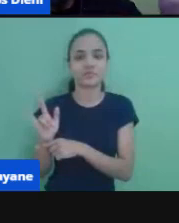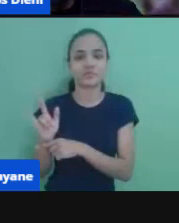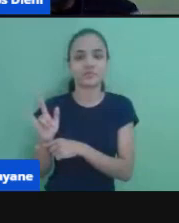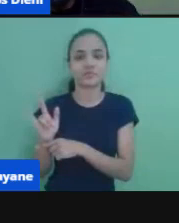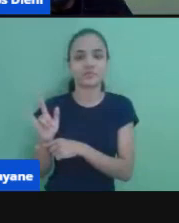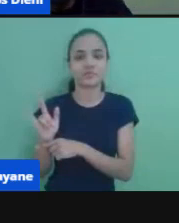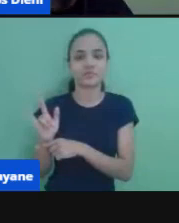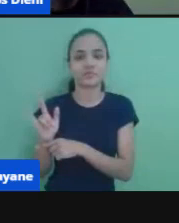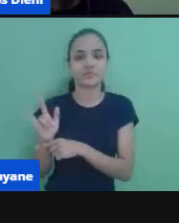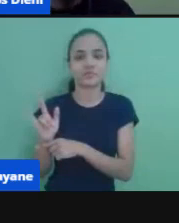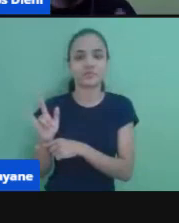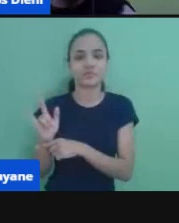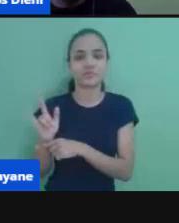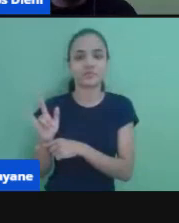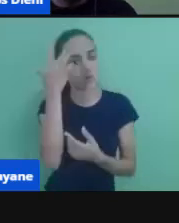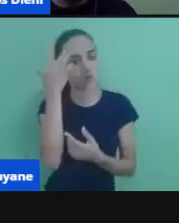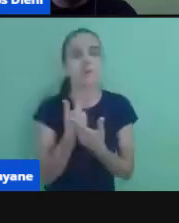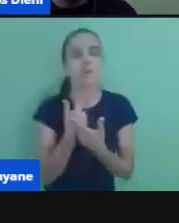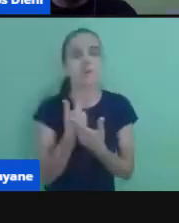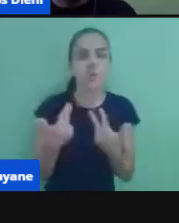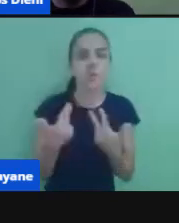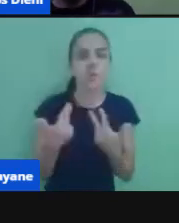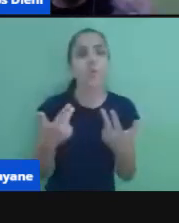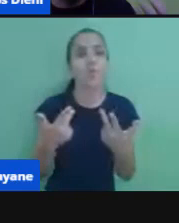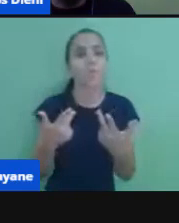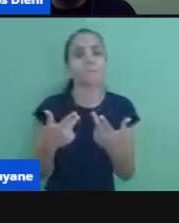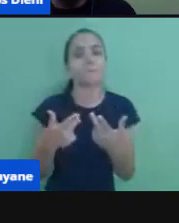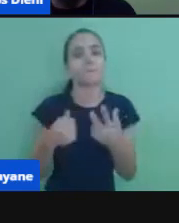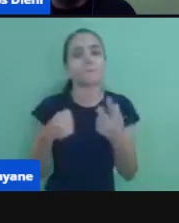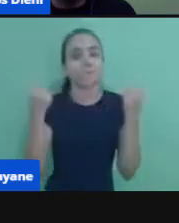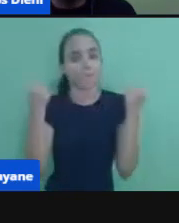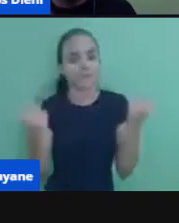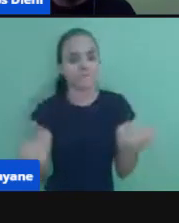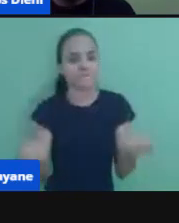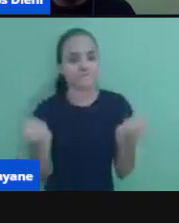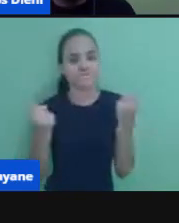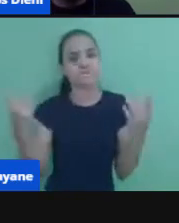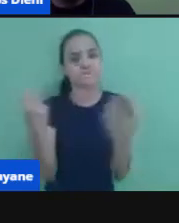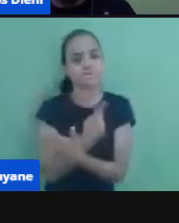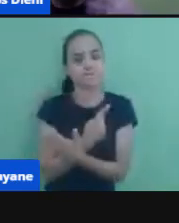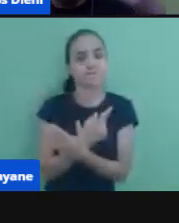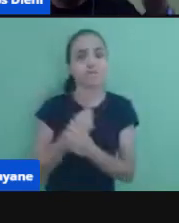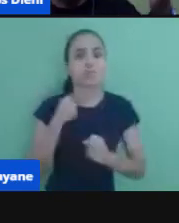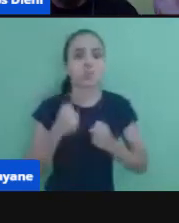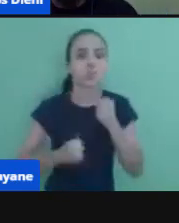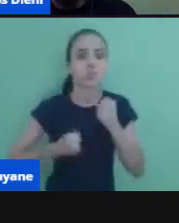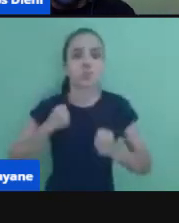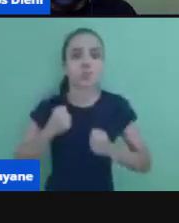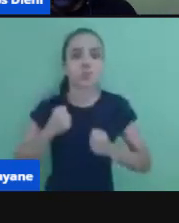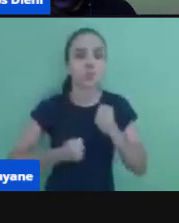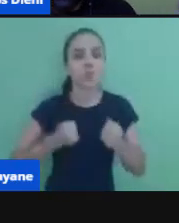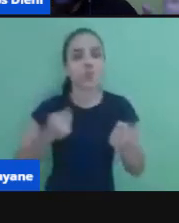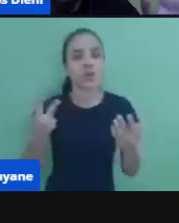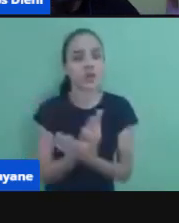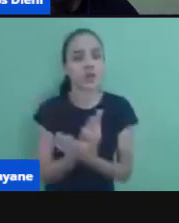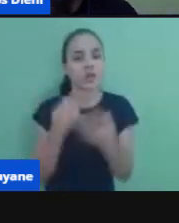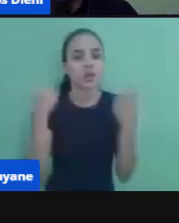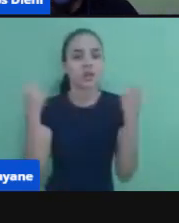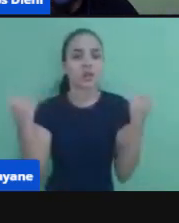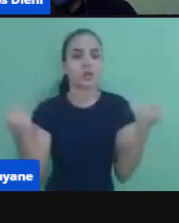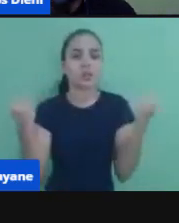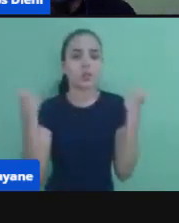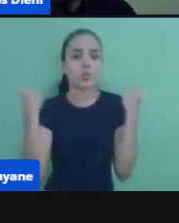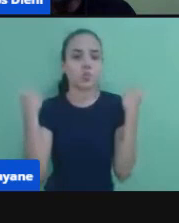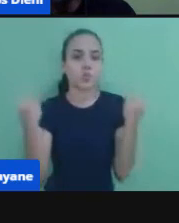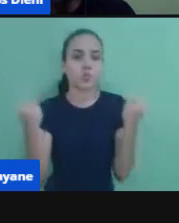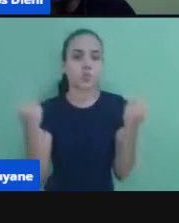fazem o exercício errado, correm errado, faz musculação errado, joga futebol errado, joga vôlei errado, sei